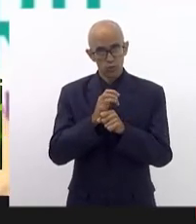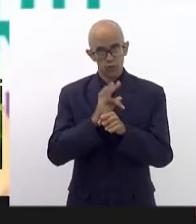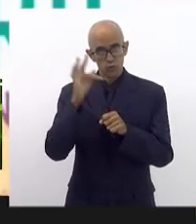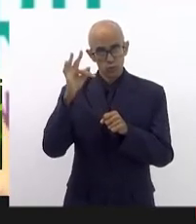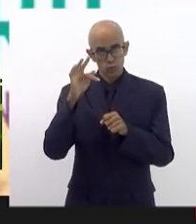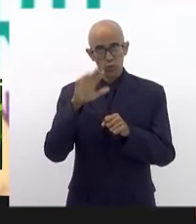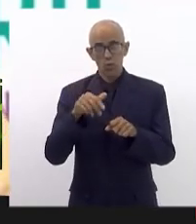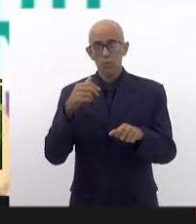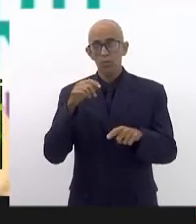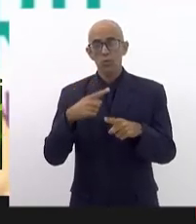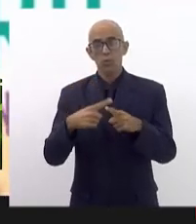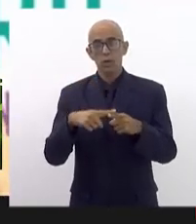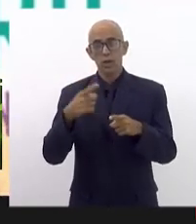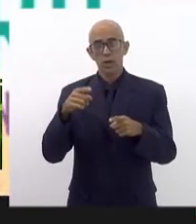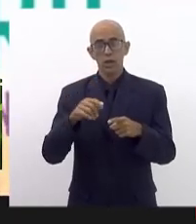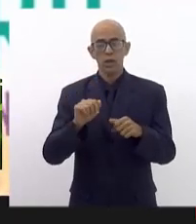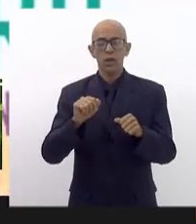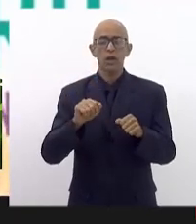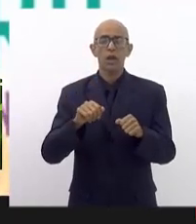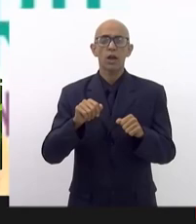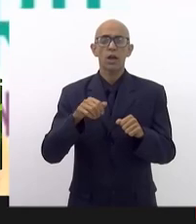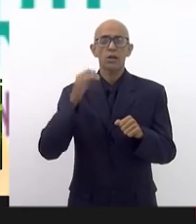não tenha, entre aspas,